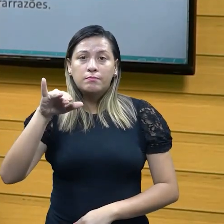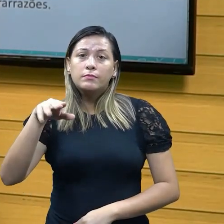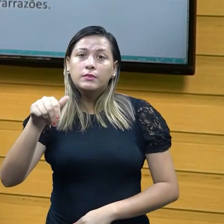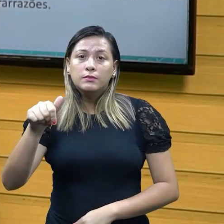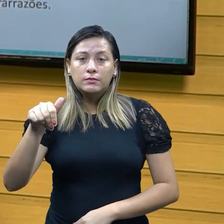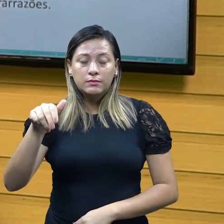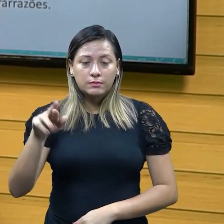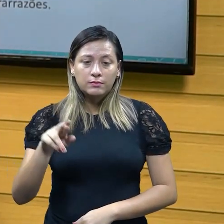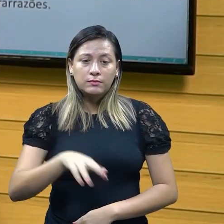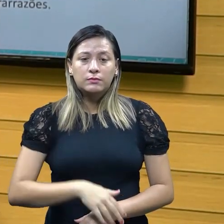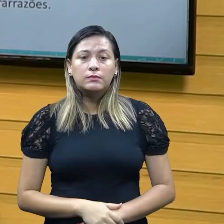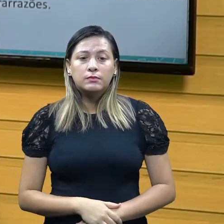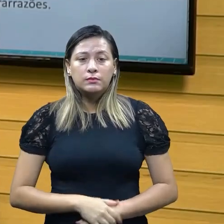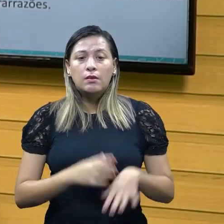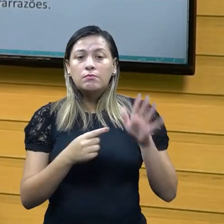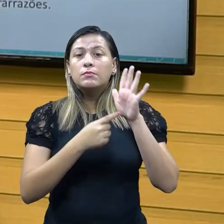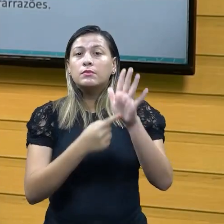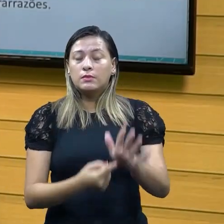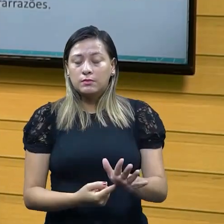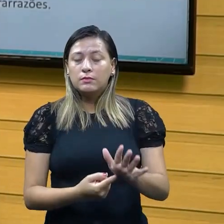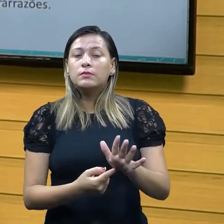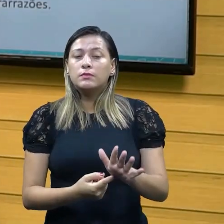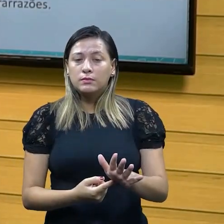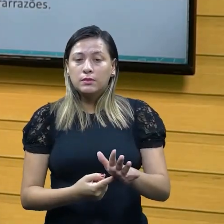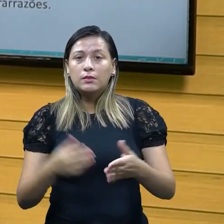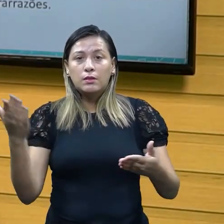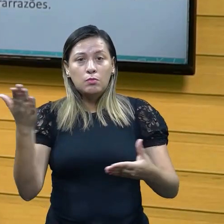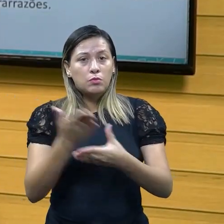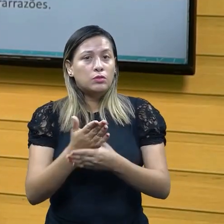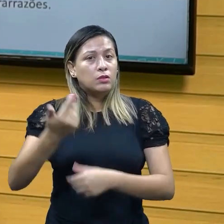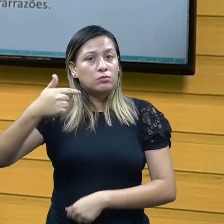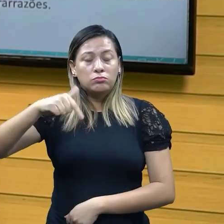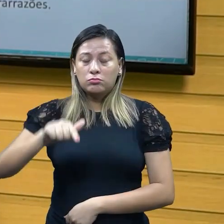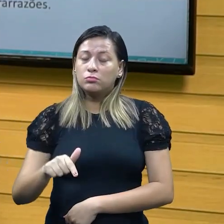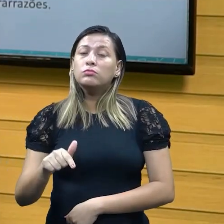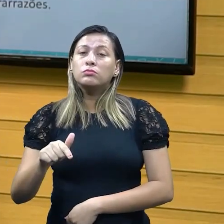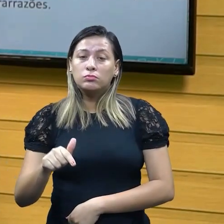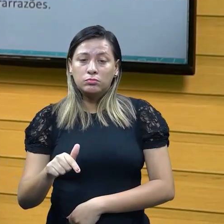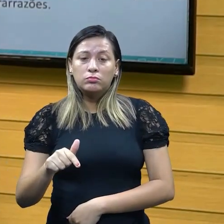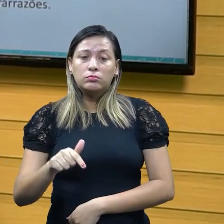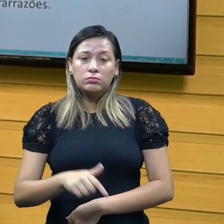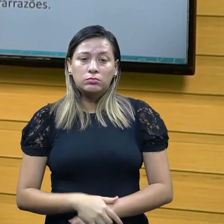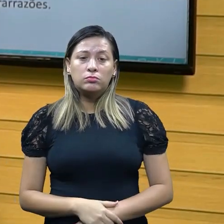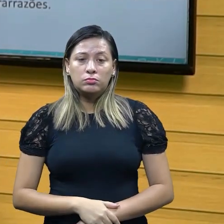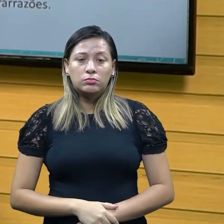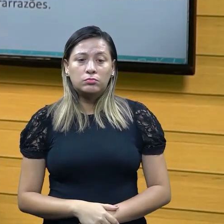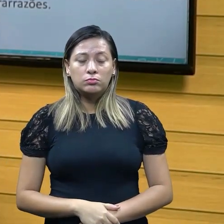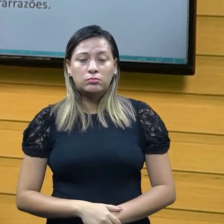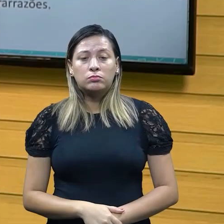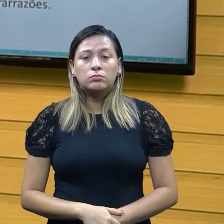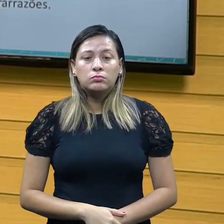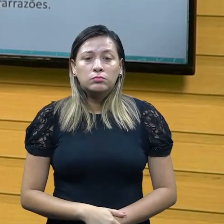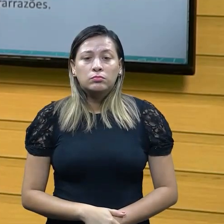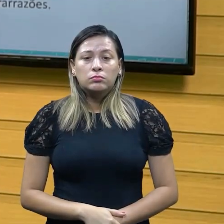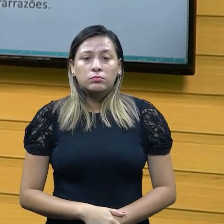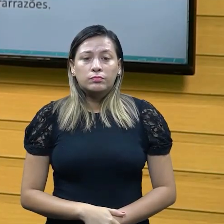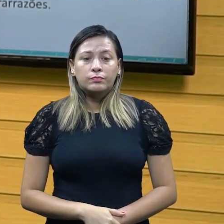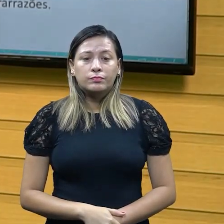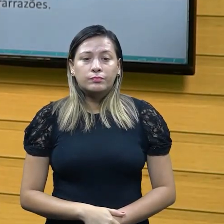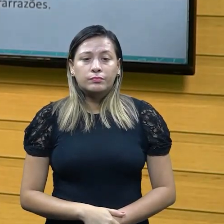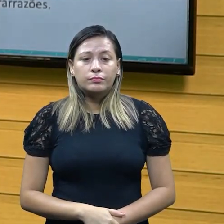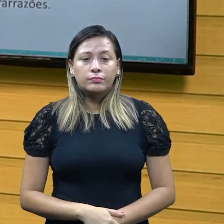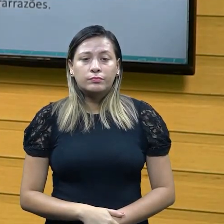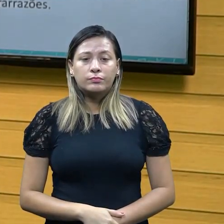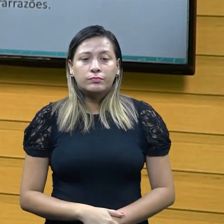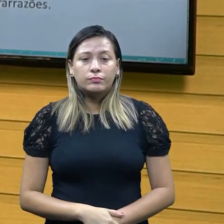a possibilidade de apresentar recurso contra aquela liminar, certo? Ele pode agravar a decisão do juiz. E aí,